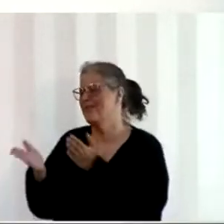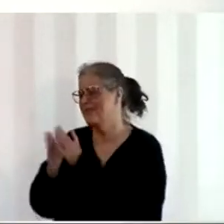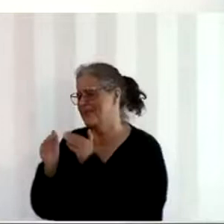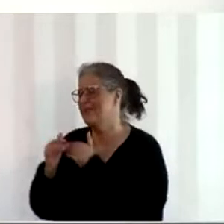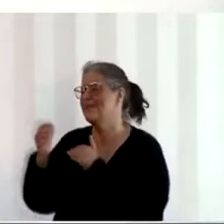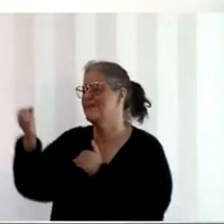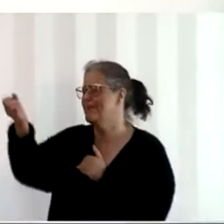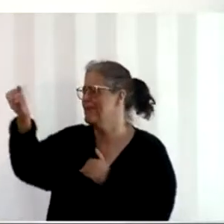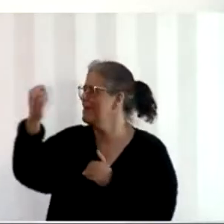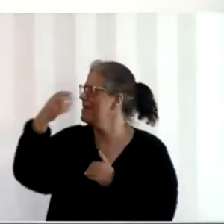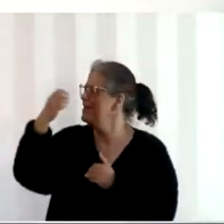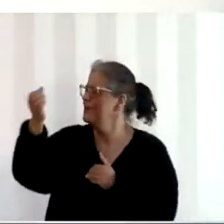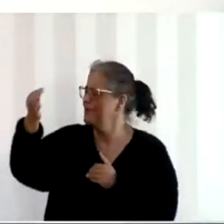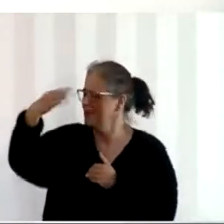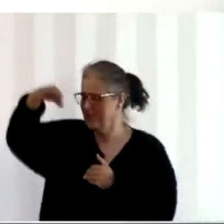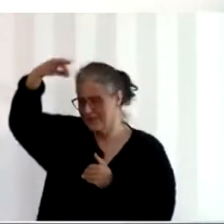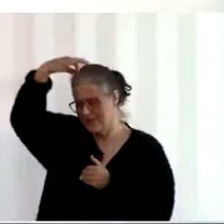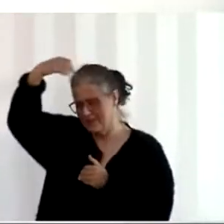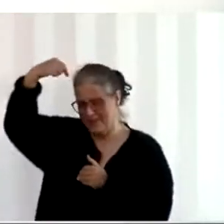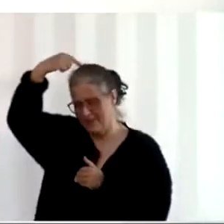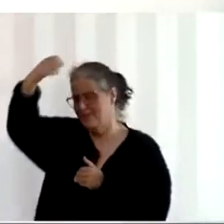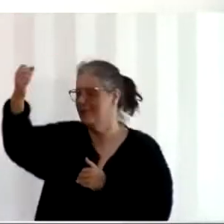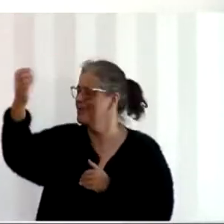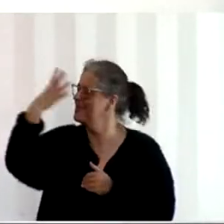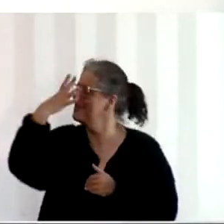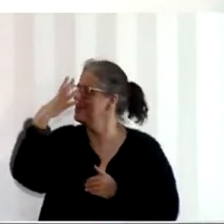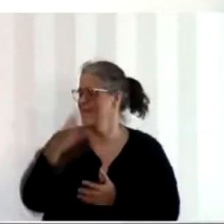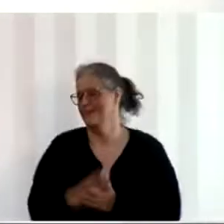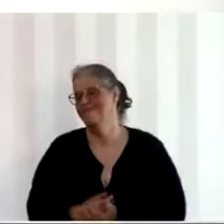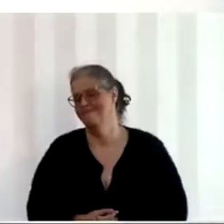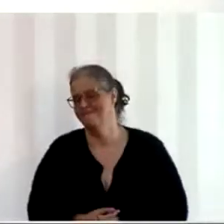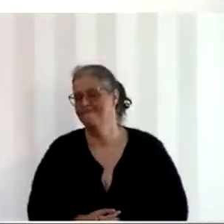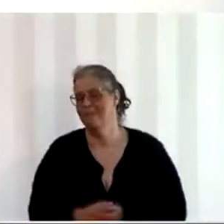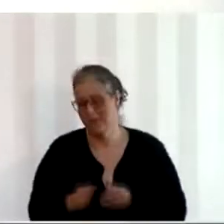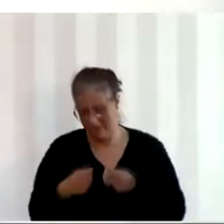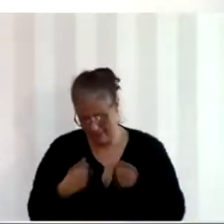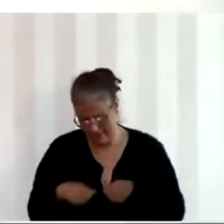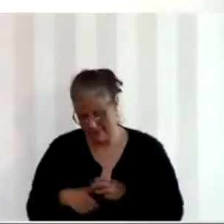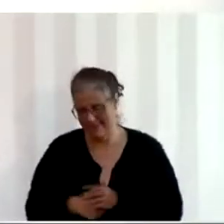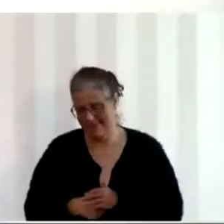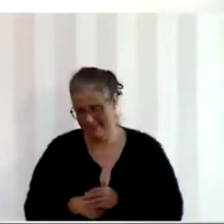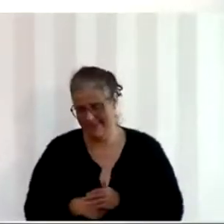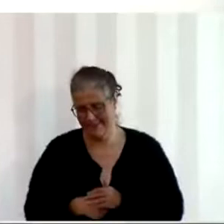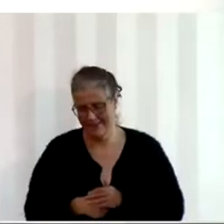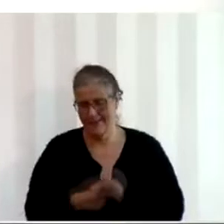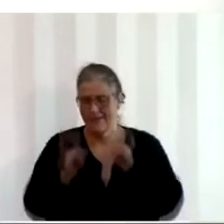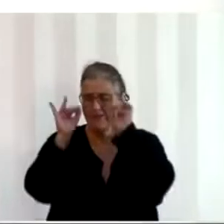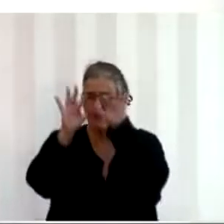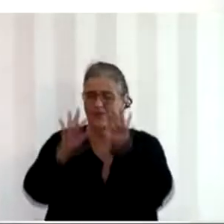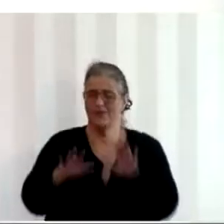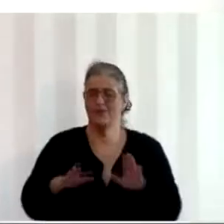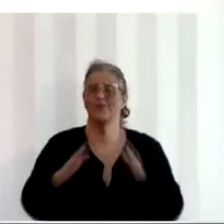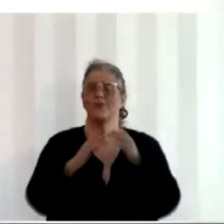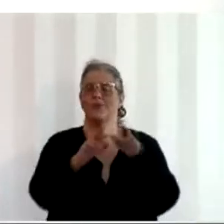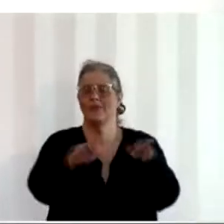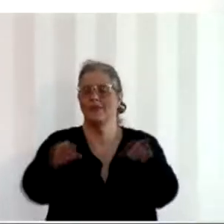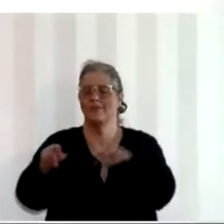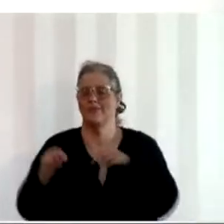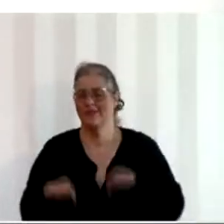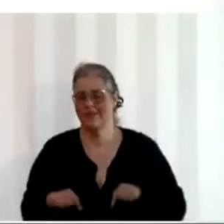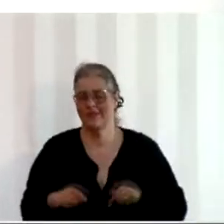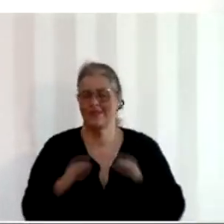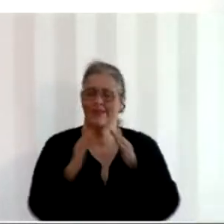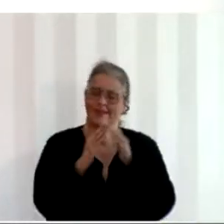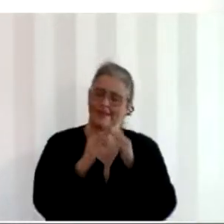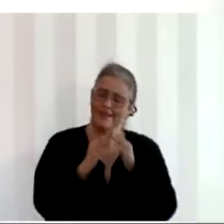para expor a tua palavra ao teu povo, a tua família reunida nessa noite, os nossos irmãos aqui na igreja, e os nossos irmãos e irmãs em